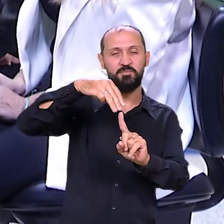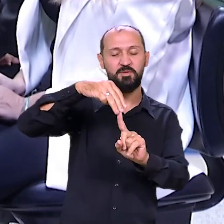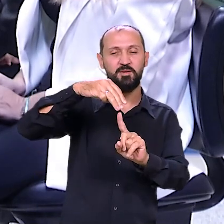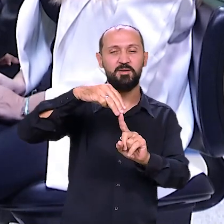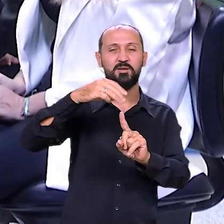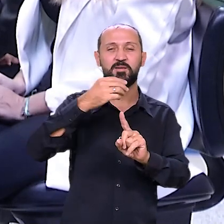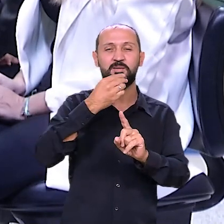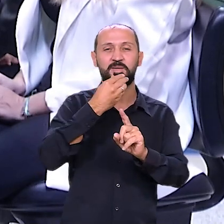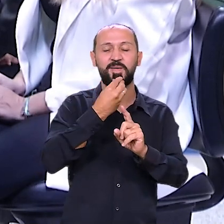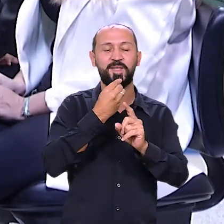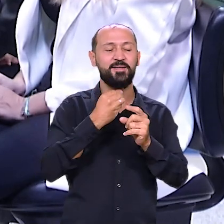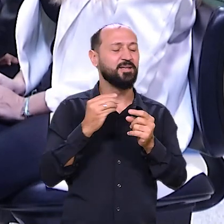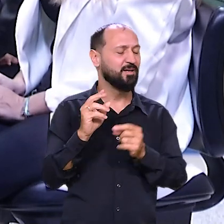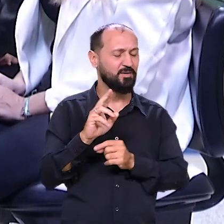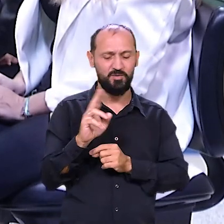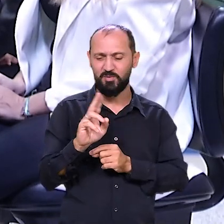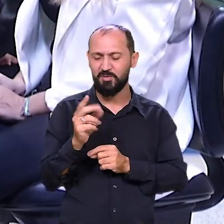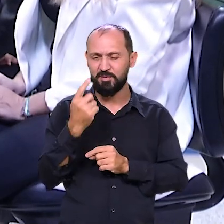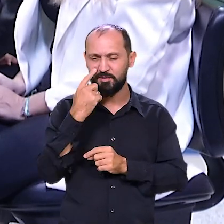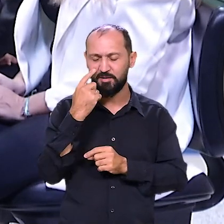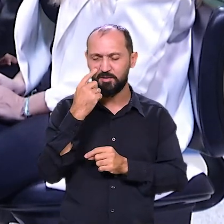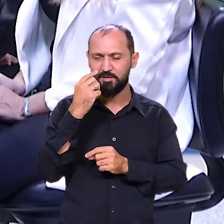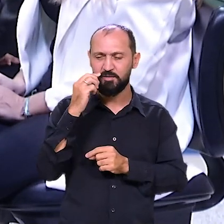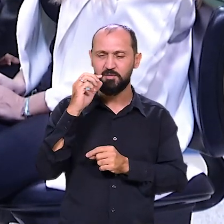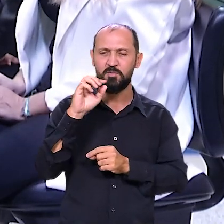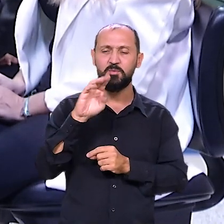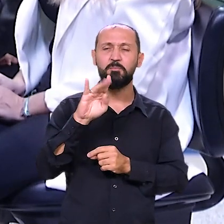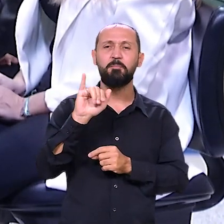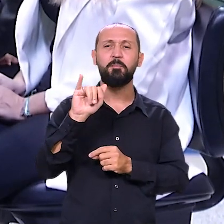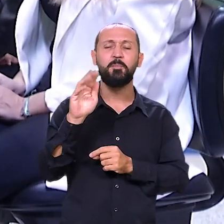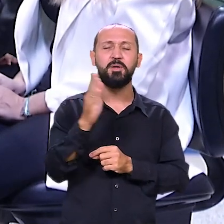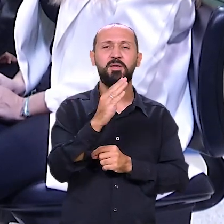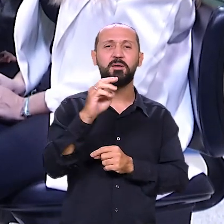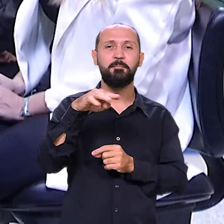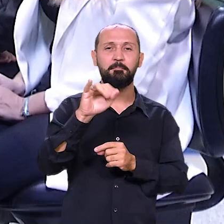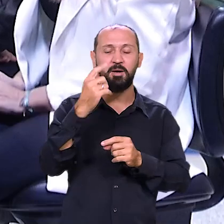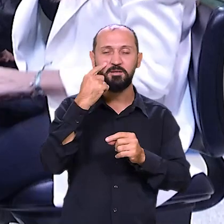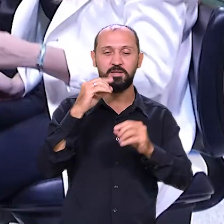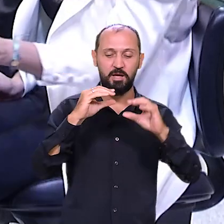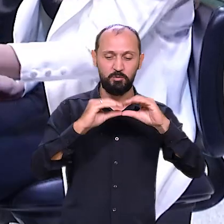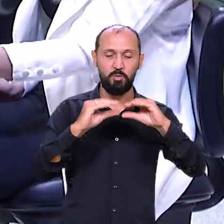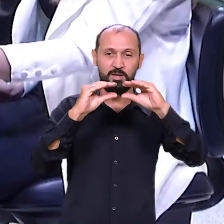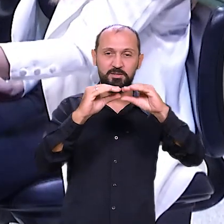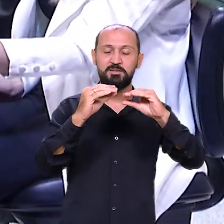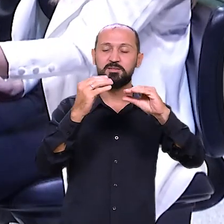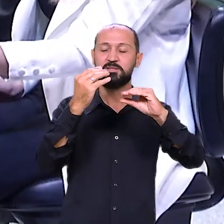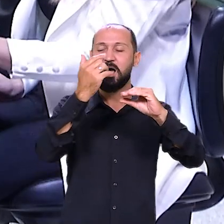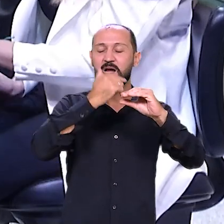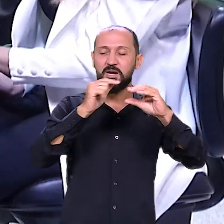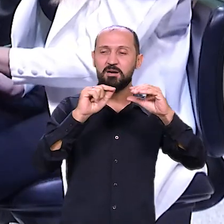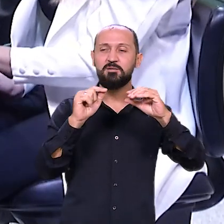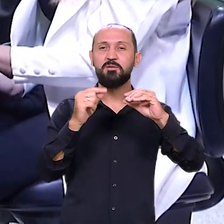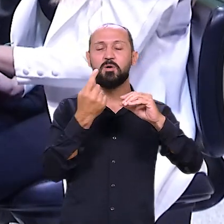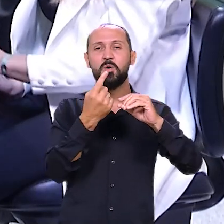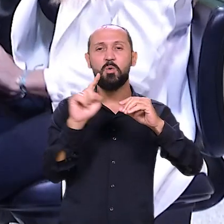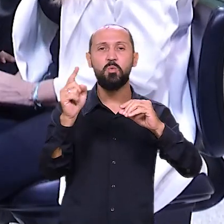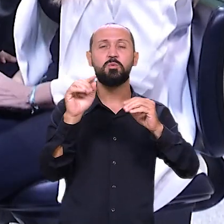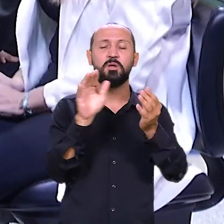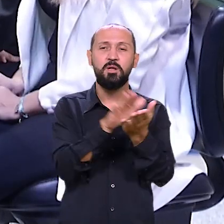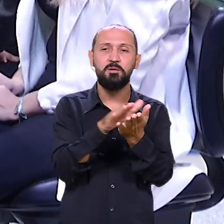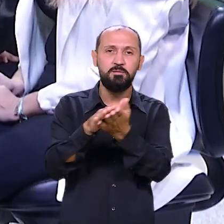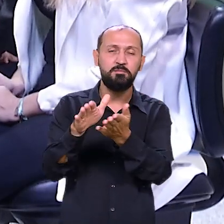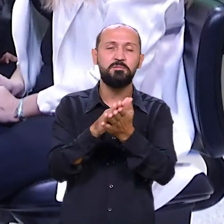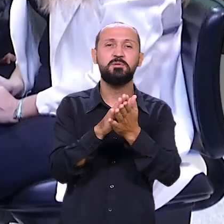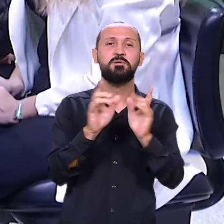tem o Big Mac, né, que tem as duas carnes e os dois queijos lá, mas aquele queijo do McDonald's é um queijo